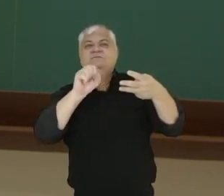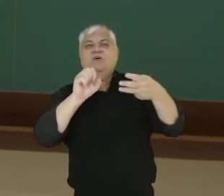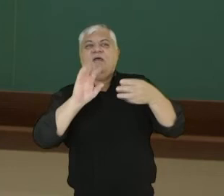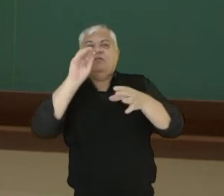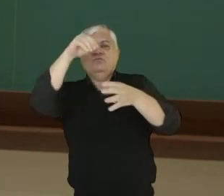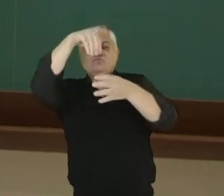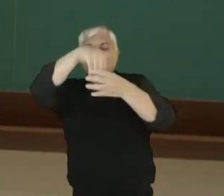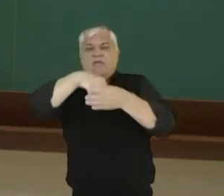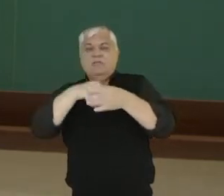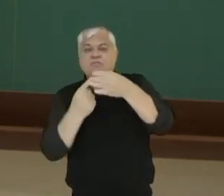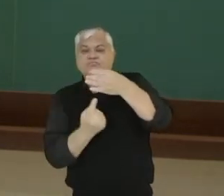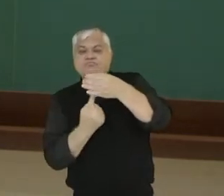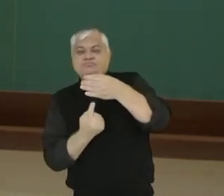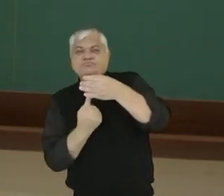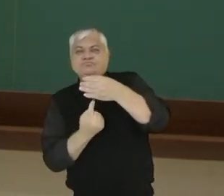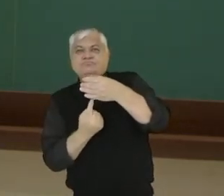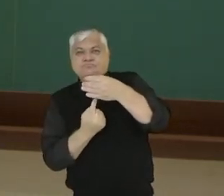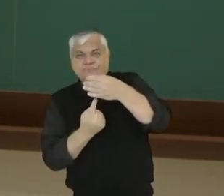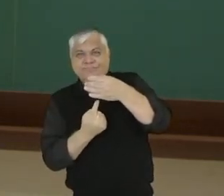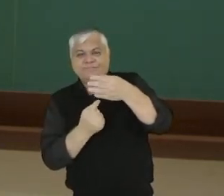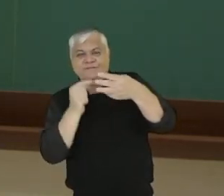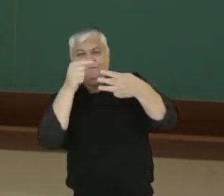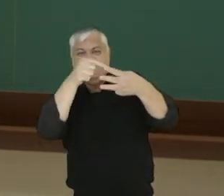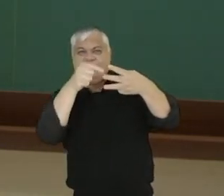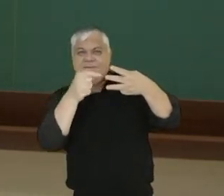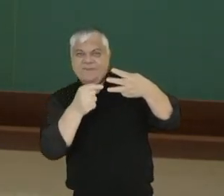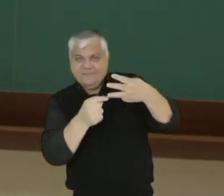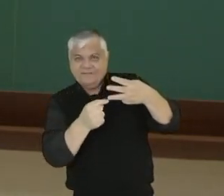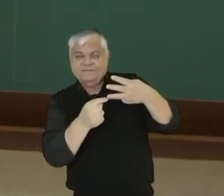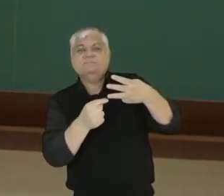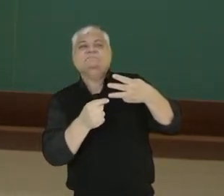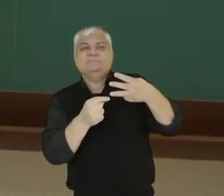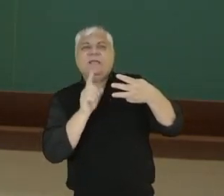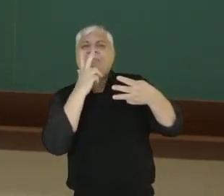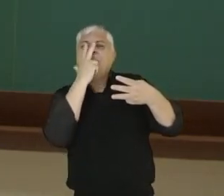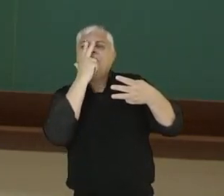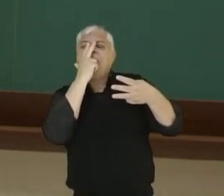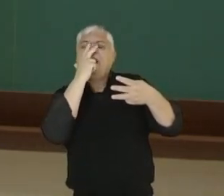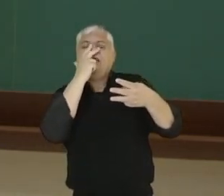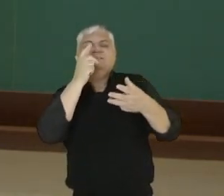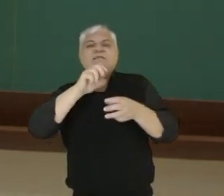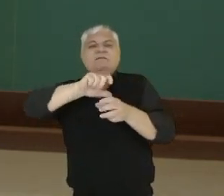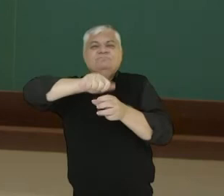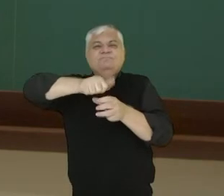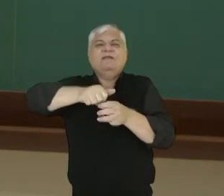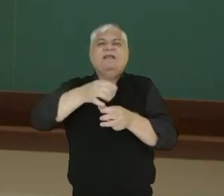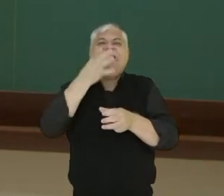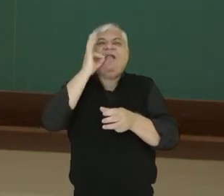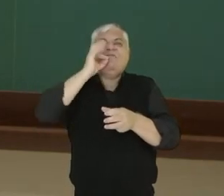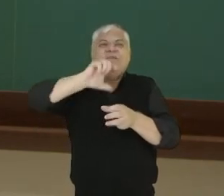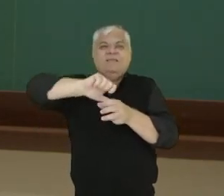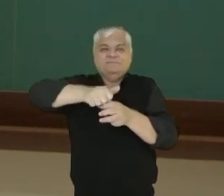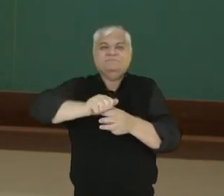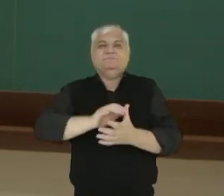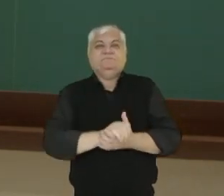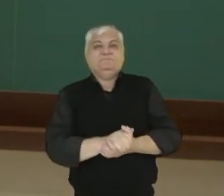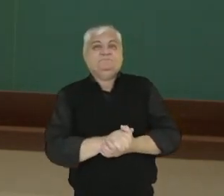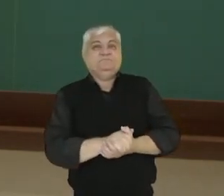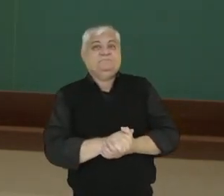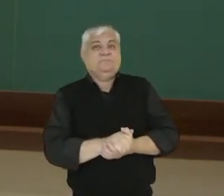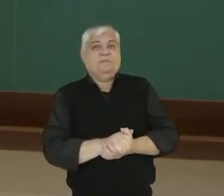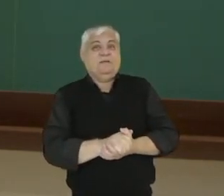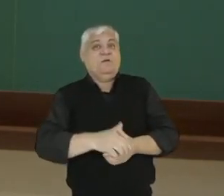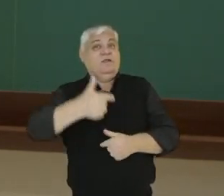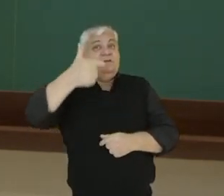ali dentro existe mais umas camadas protetoras, como se fosse, por exemplo, uma garrafa térmica, certo? Agora,